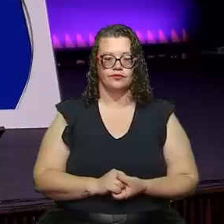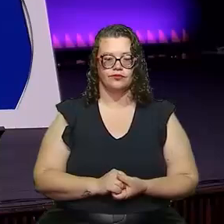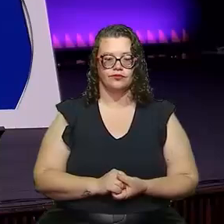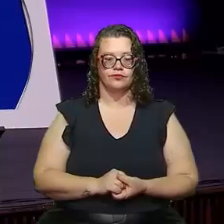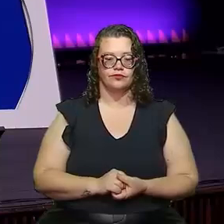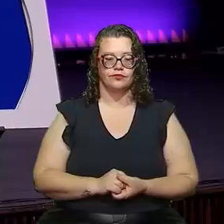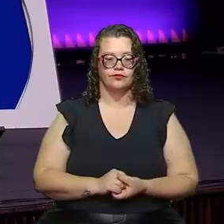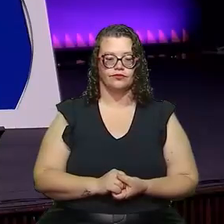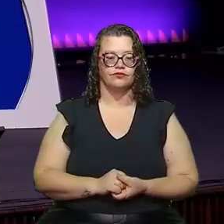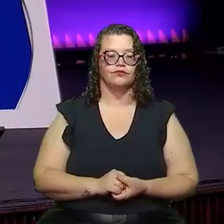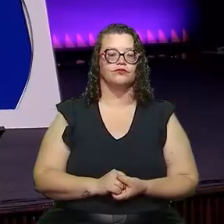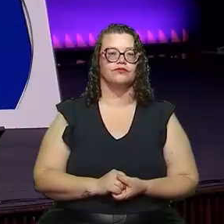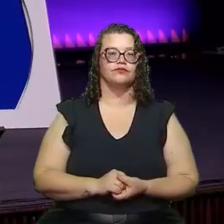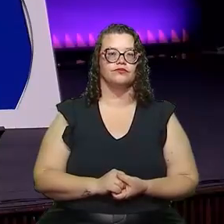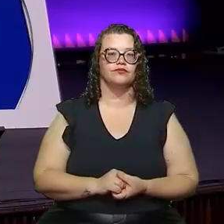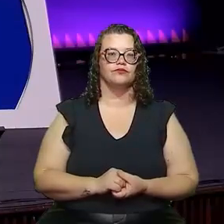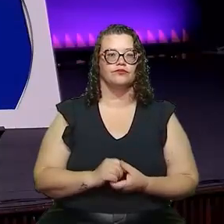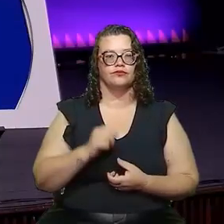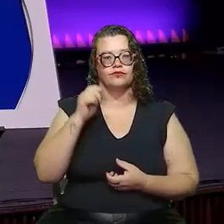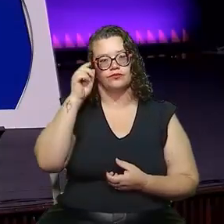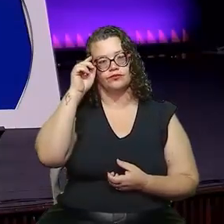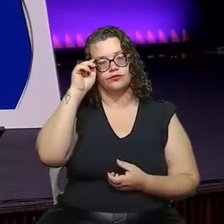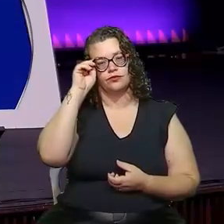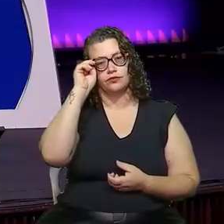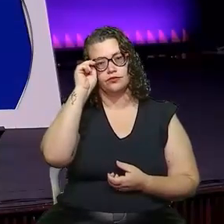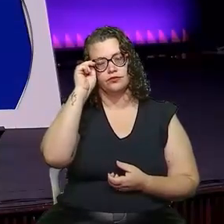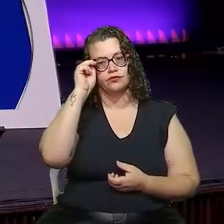Muito bonito. É bonito. Por favor, e Paulo. triste.